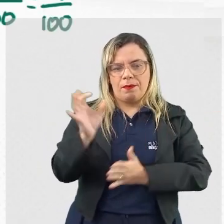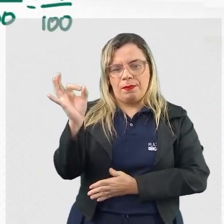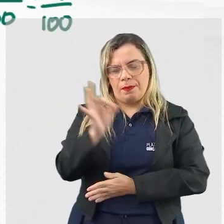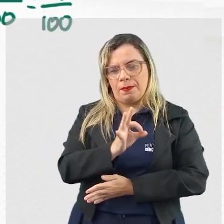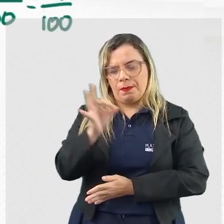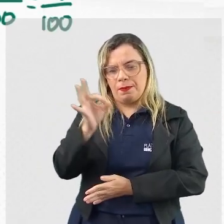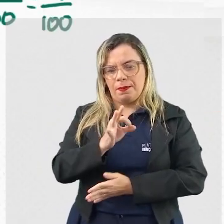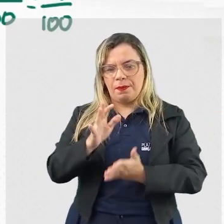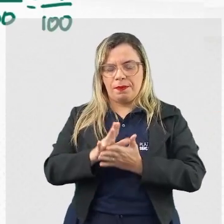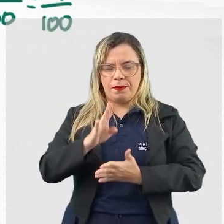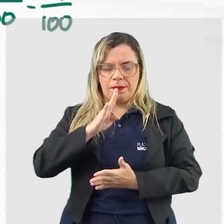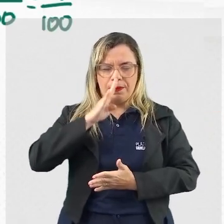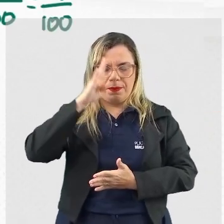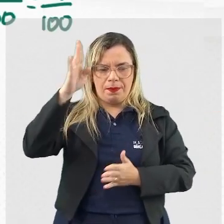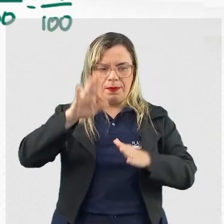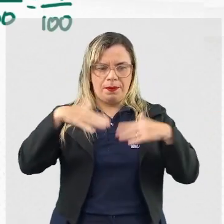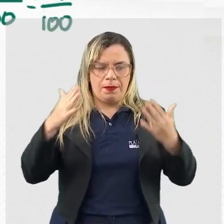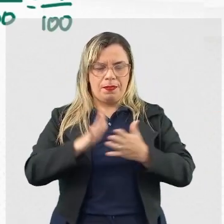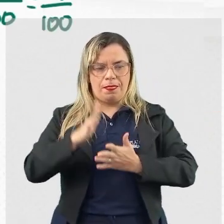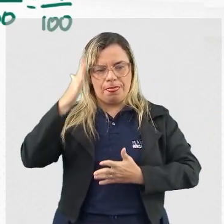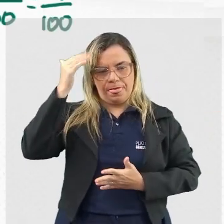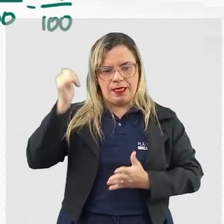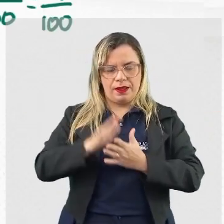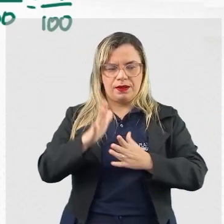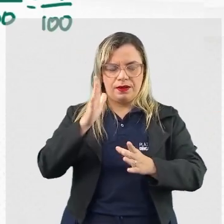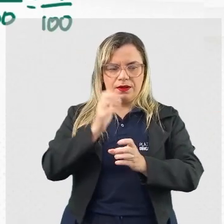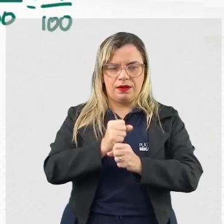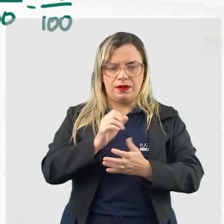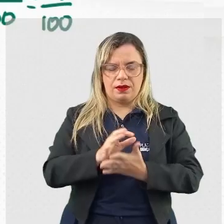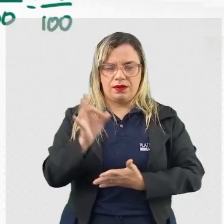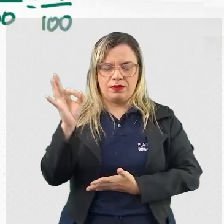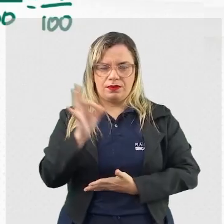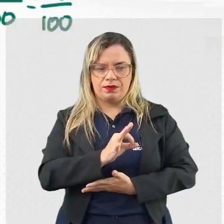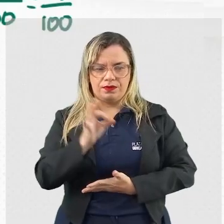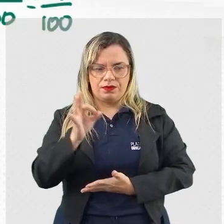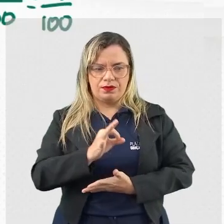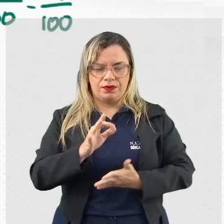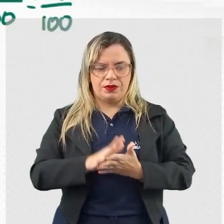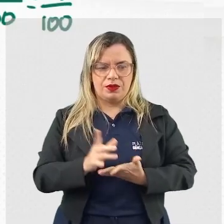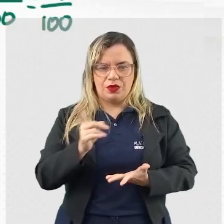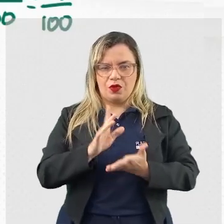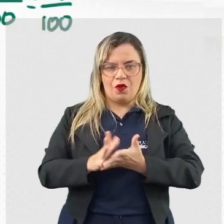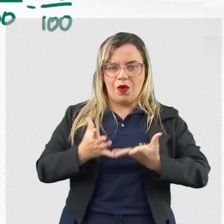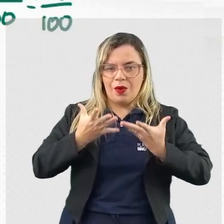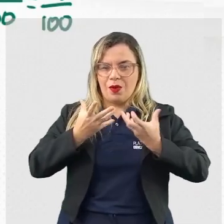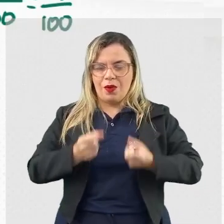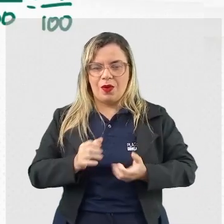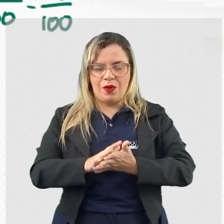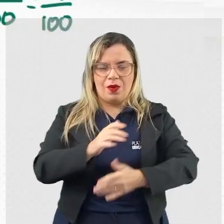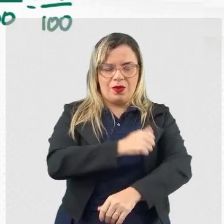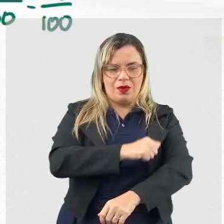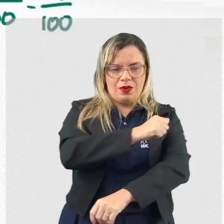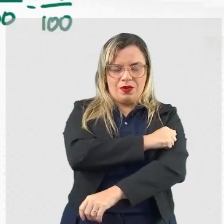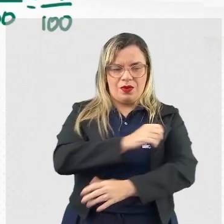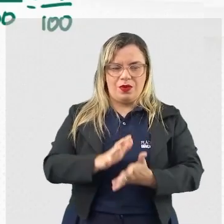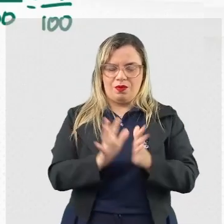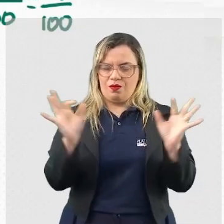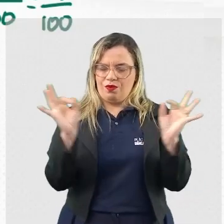e principalmente saber calcular a porcentagem. Eu não vou aceitar que nenhum aluno saia dessa aula